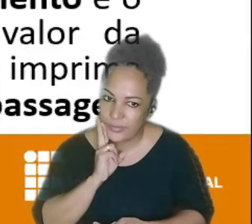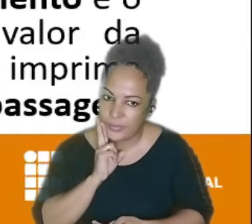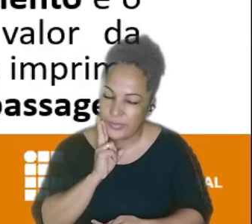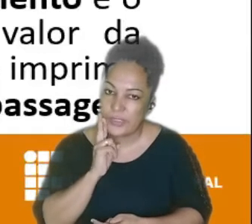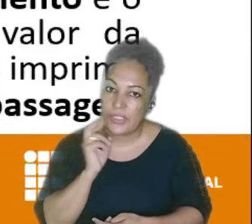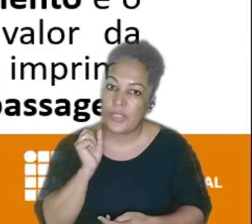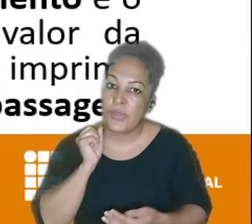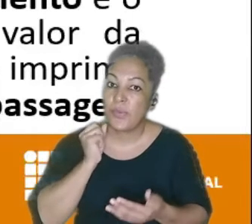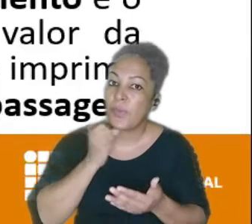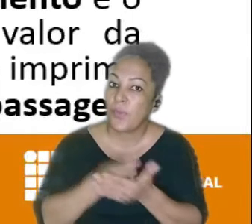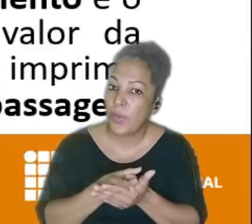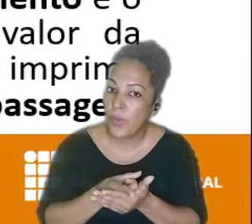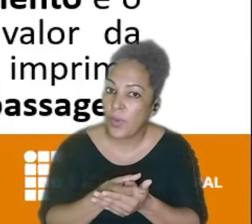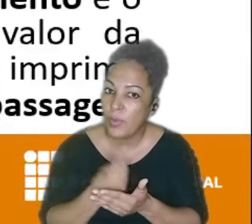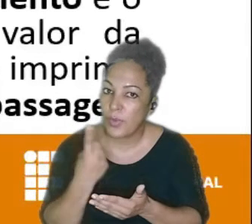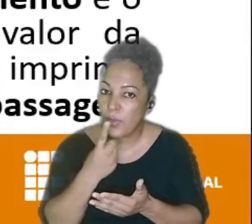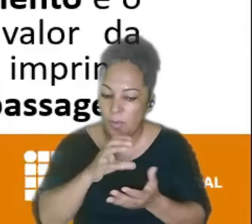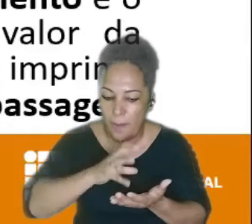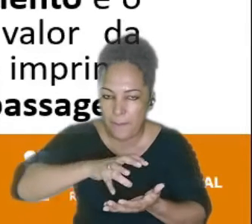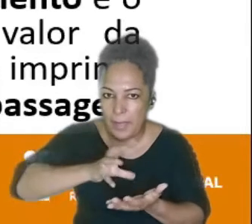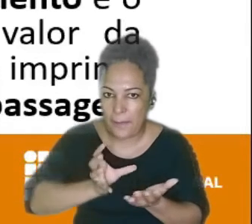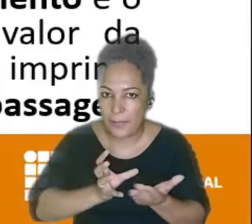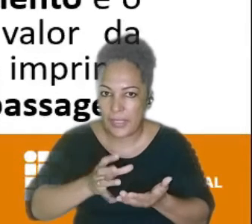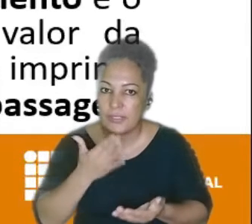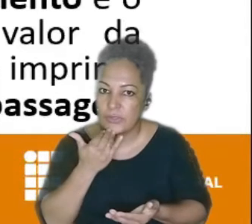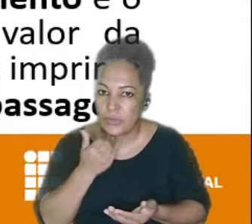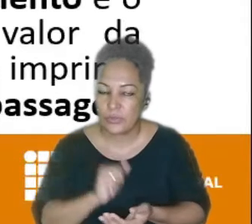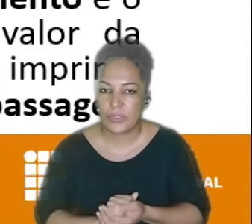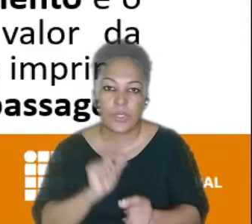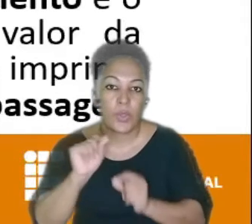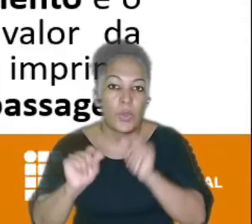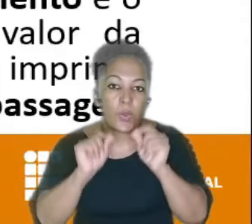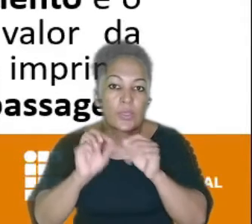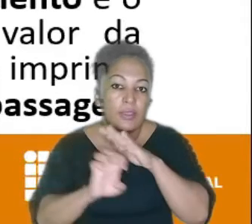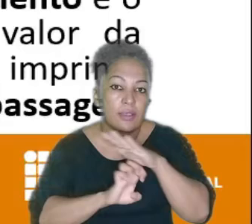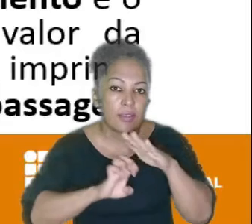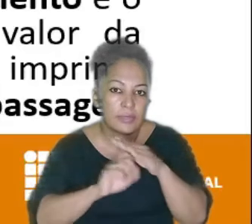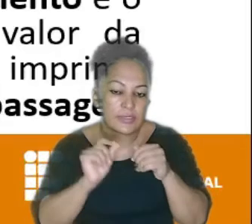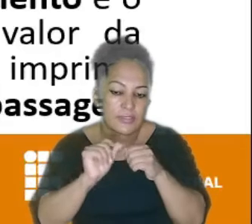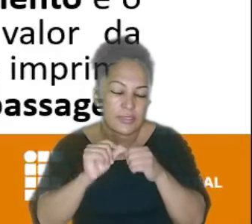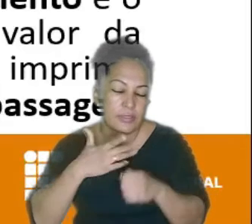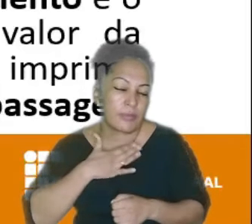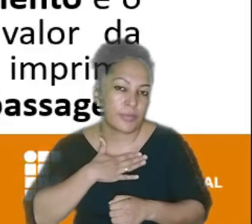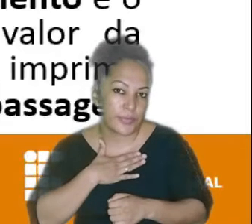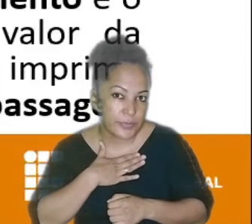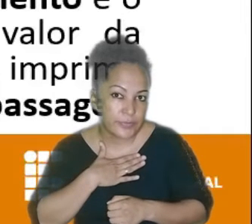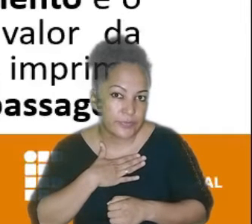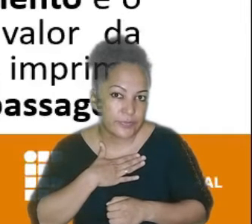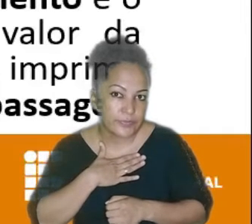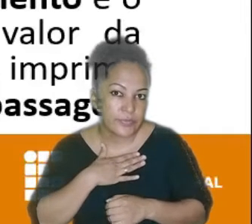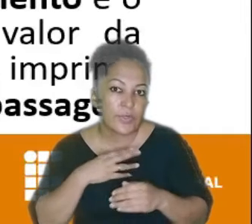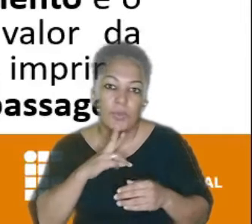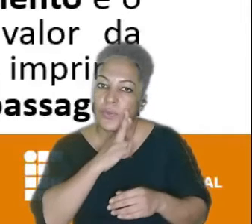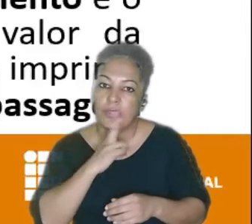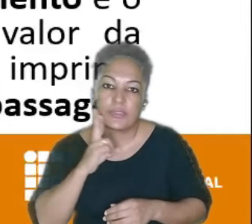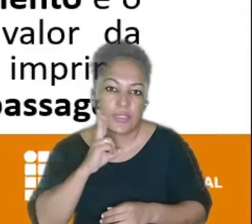restaurante e eu compro uma marmita, o que o estabelecimento está fazendo para mim?